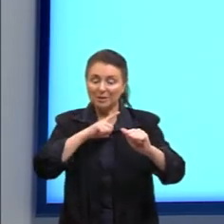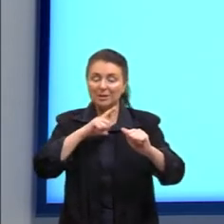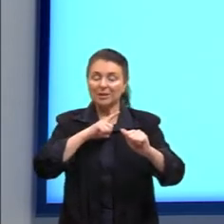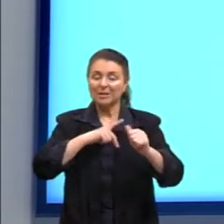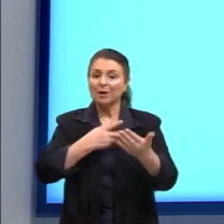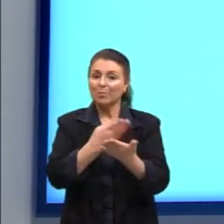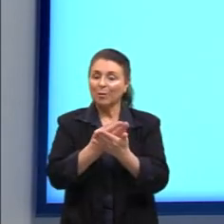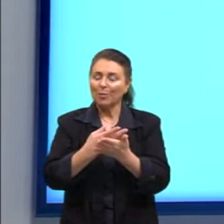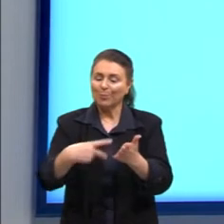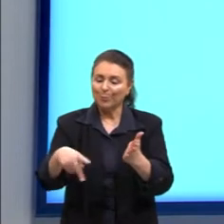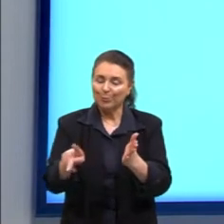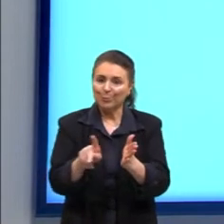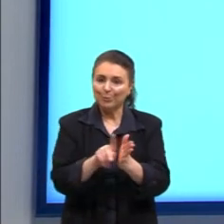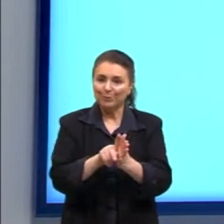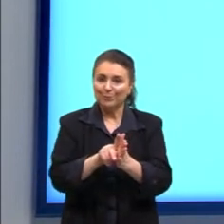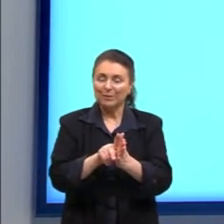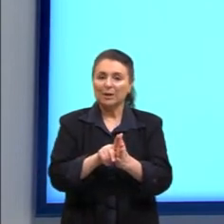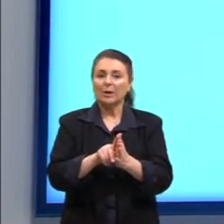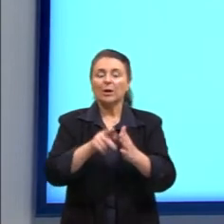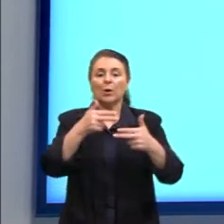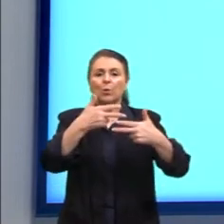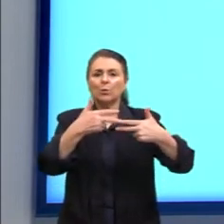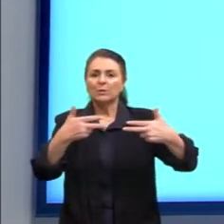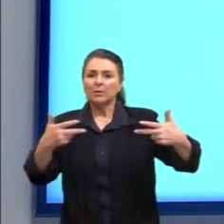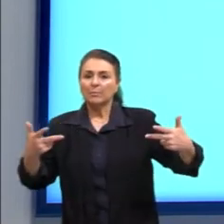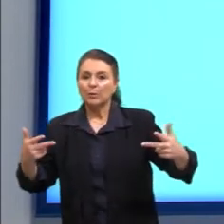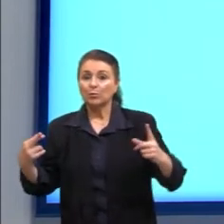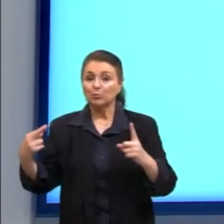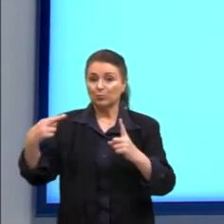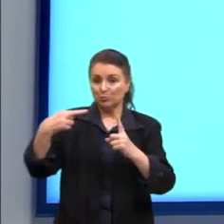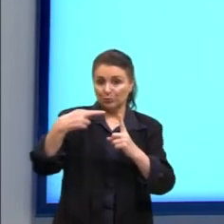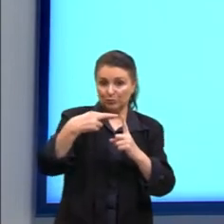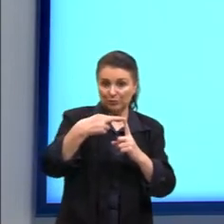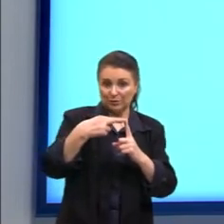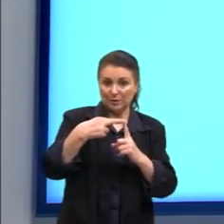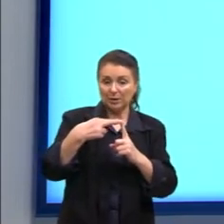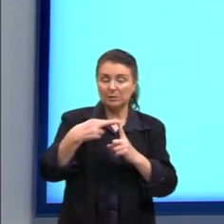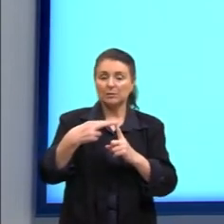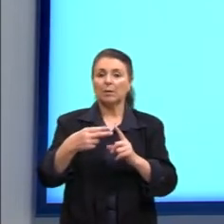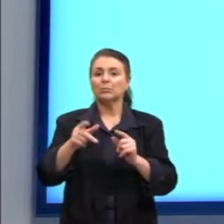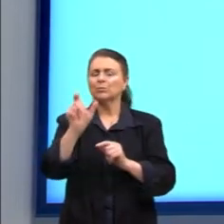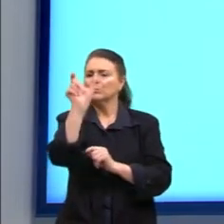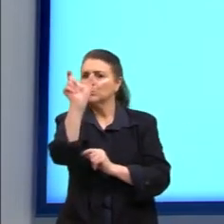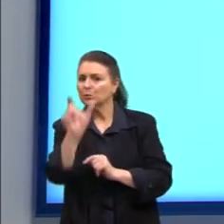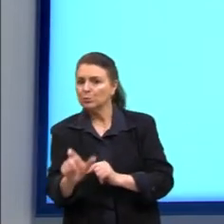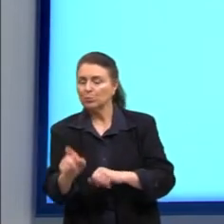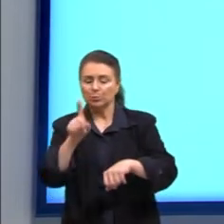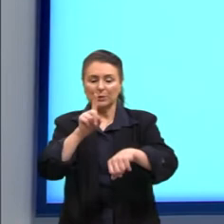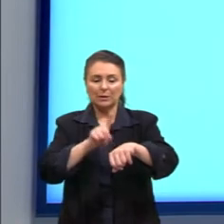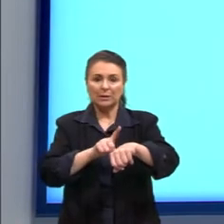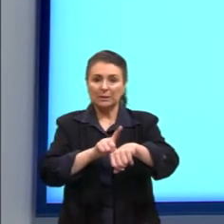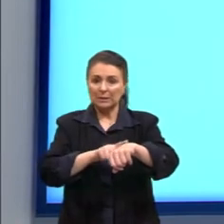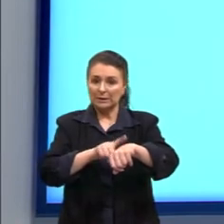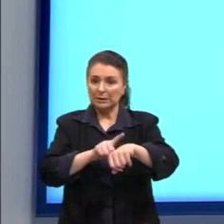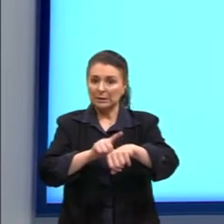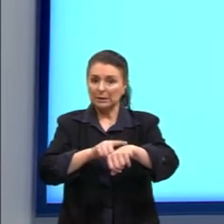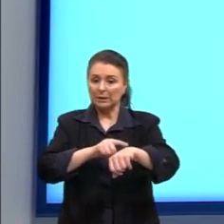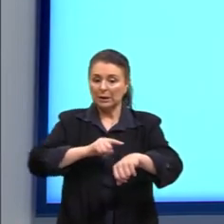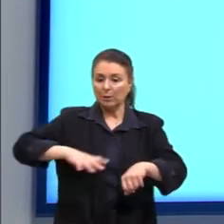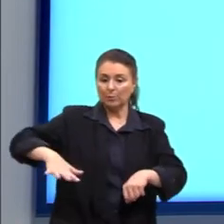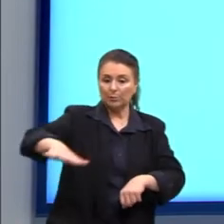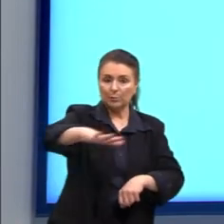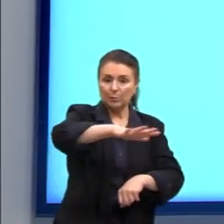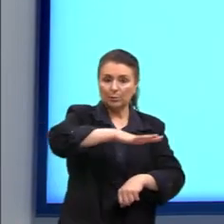sobre variação. Os elementos de referência, tanto de pessoa, de tempo, de espaço. O grau